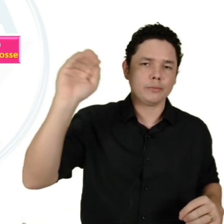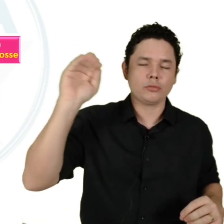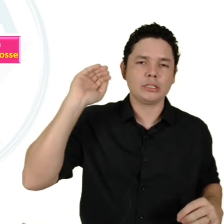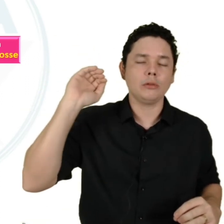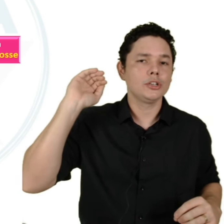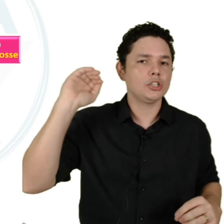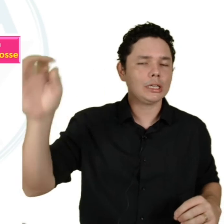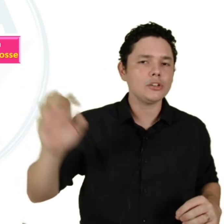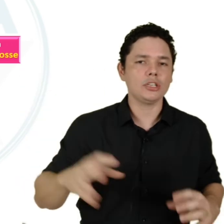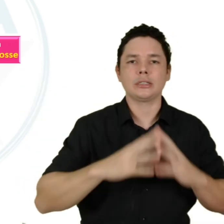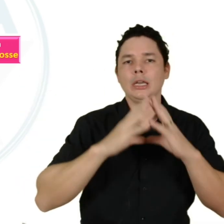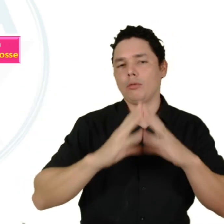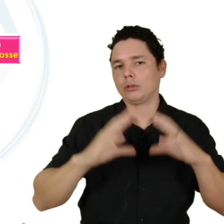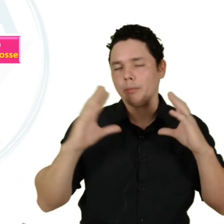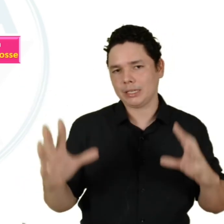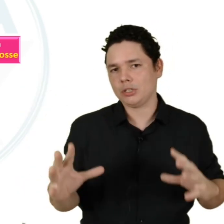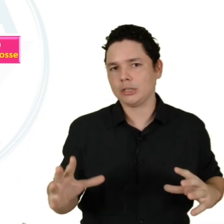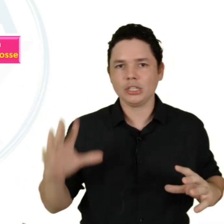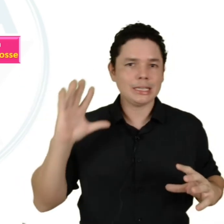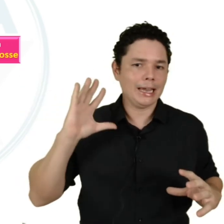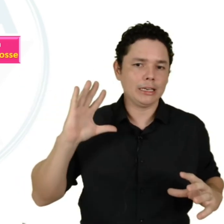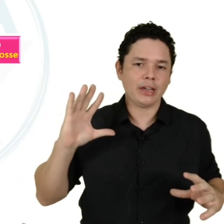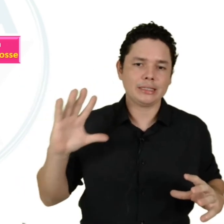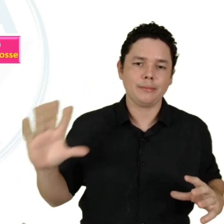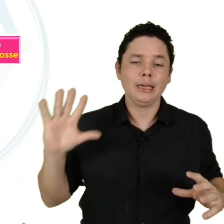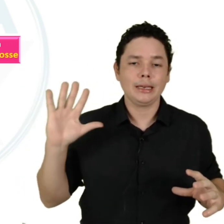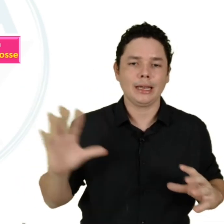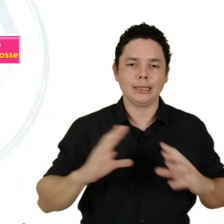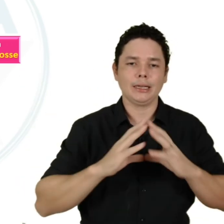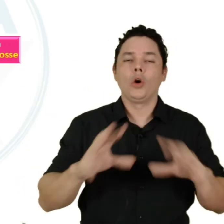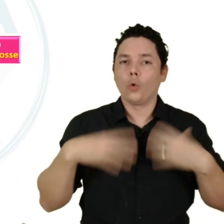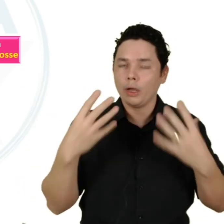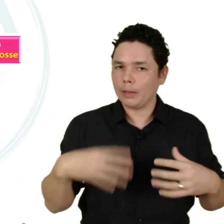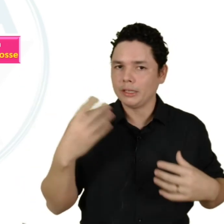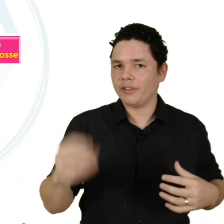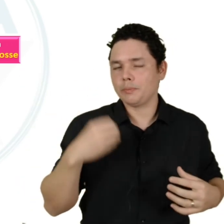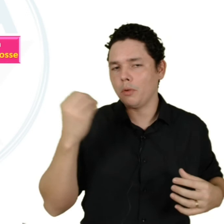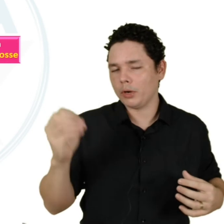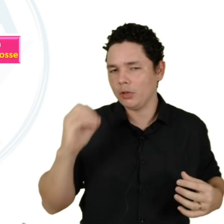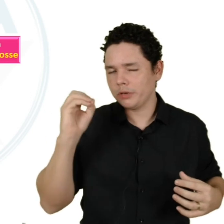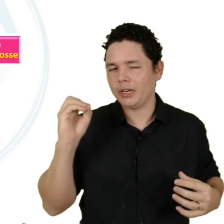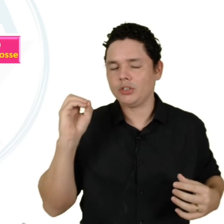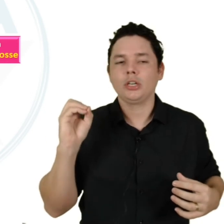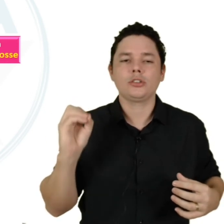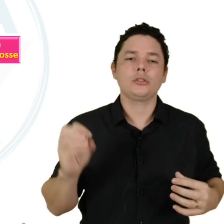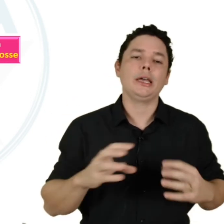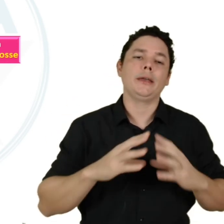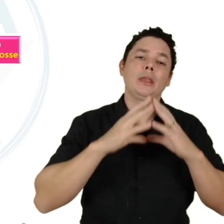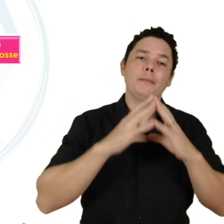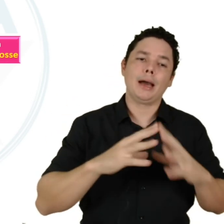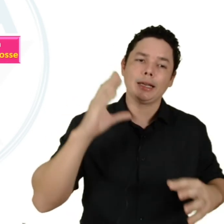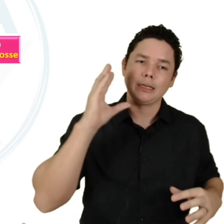a substituição de 30 dias. Enquanto não passar de 30 dias, ele não vai receber nada. O regulamento vai dispor um pouquinho diferente disso